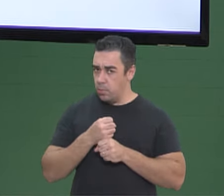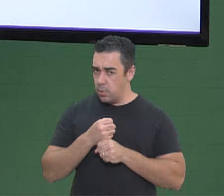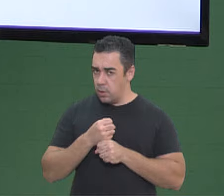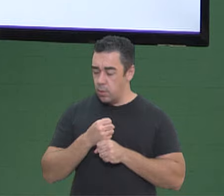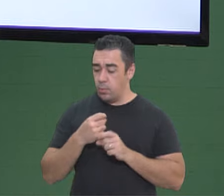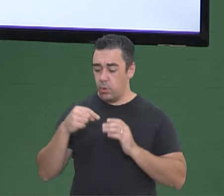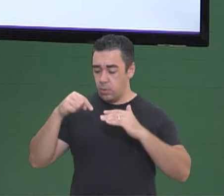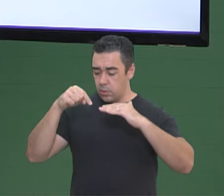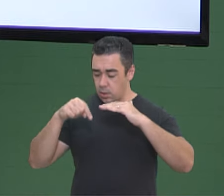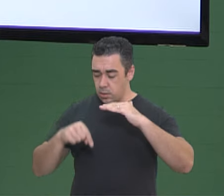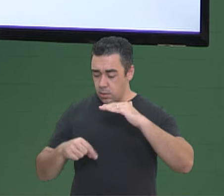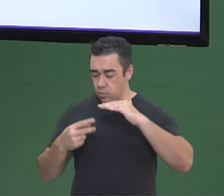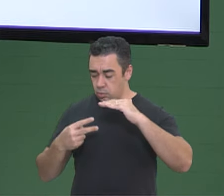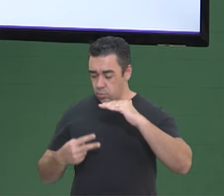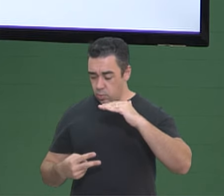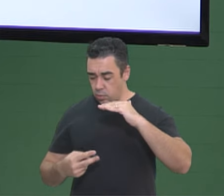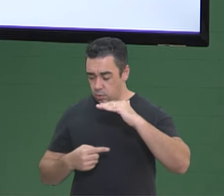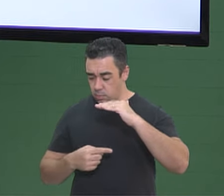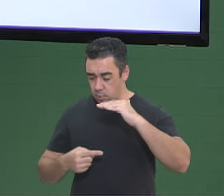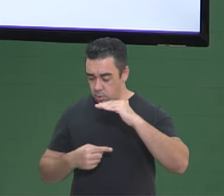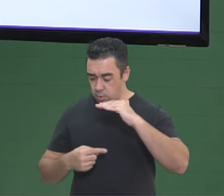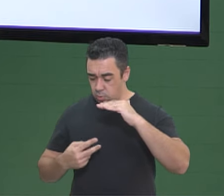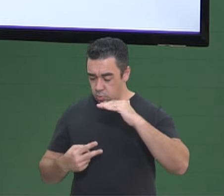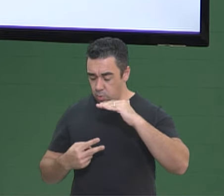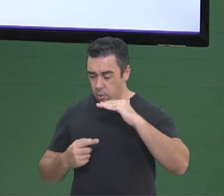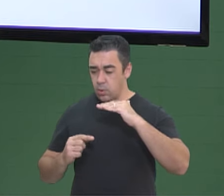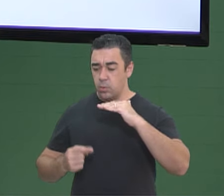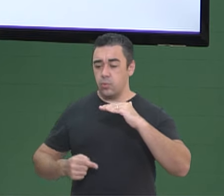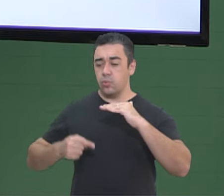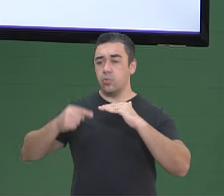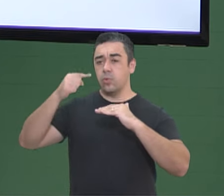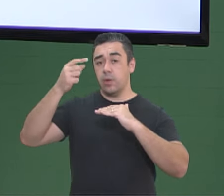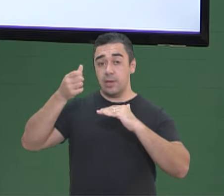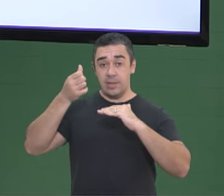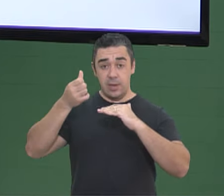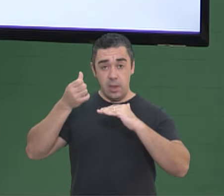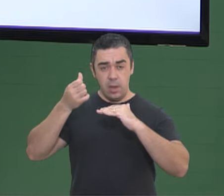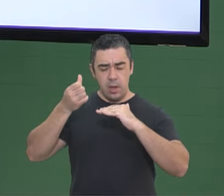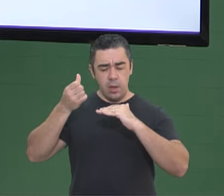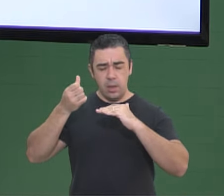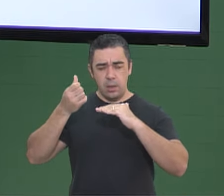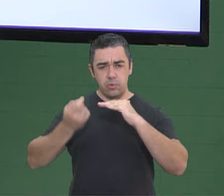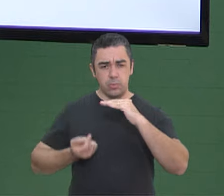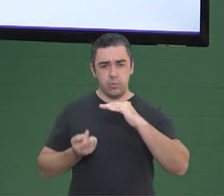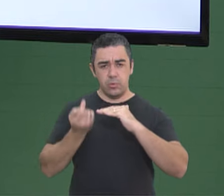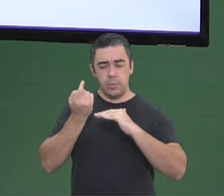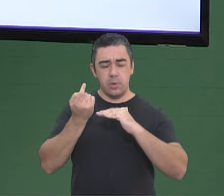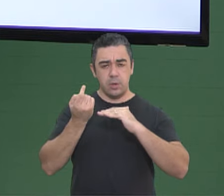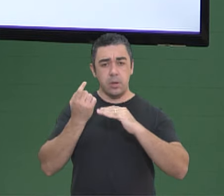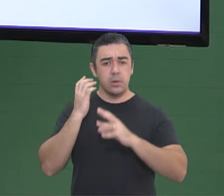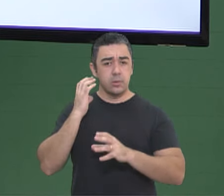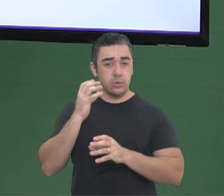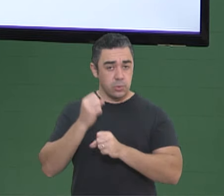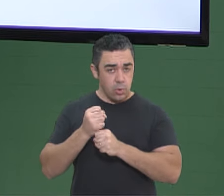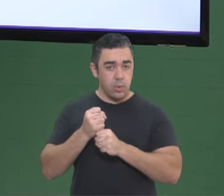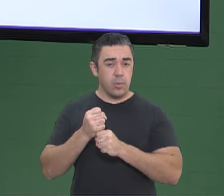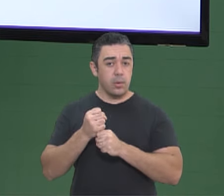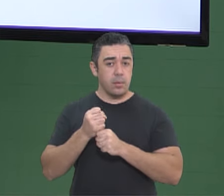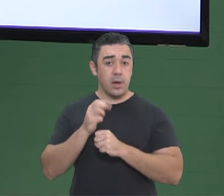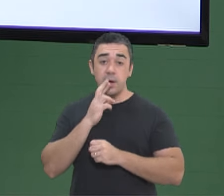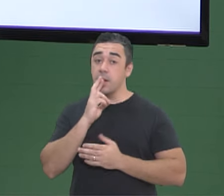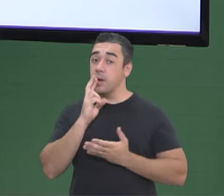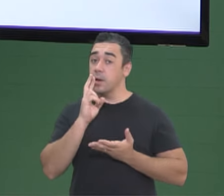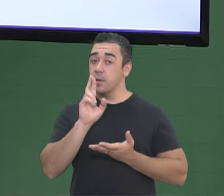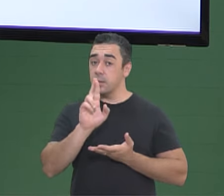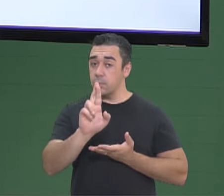eu somei, não é? E mantive o quê? O sinal. Olha lá, tinha 2 números inteiros